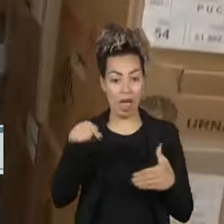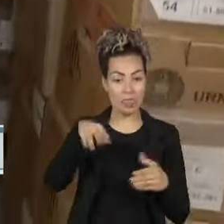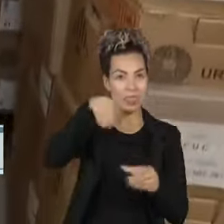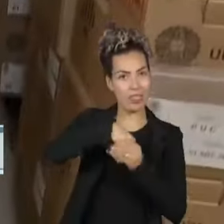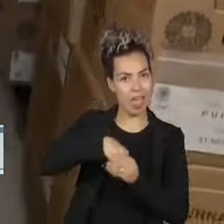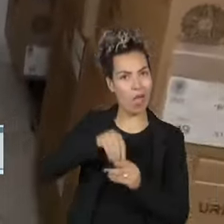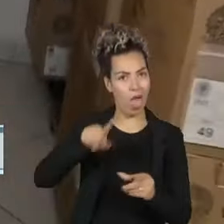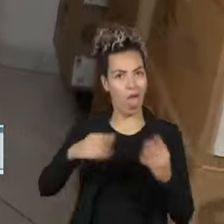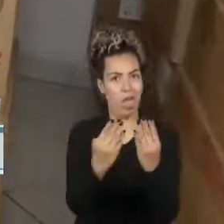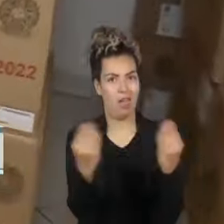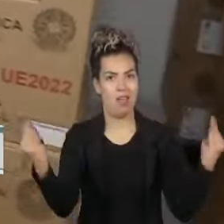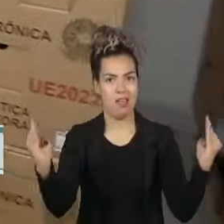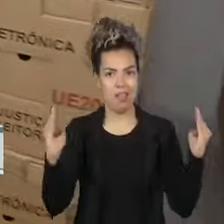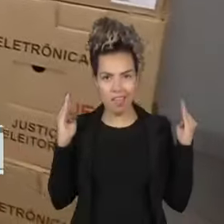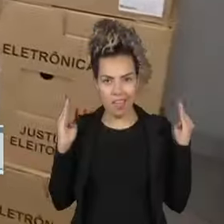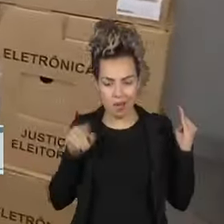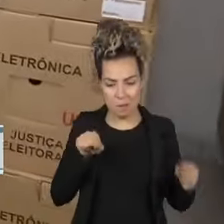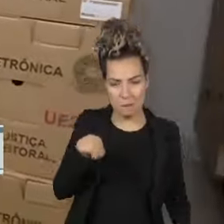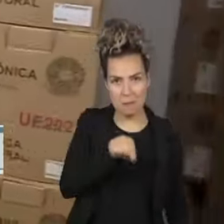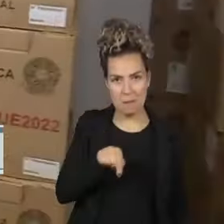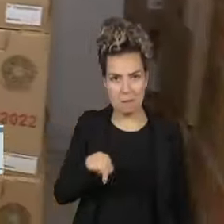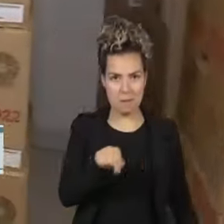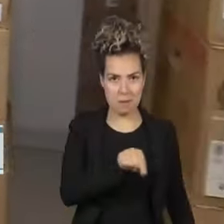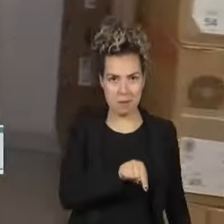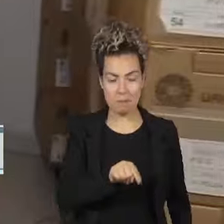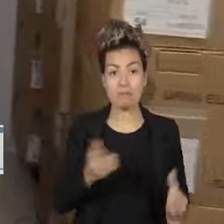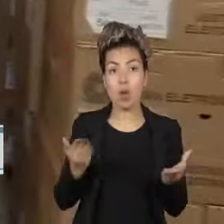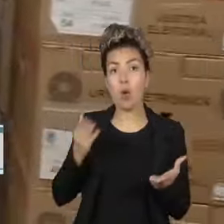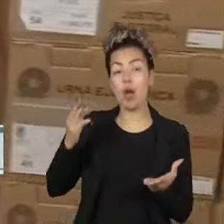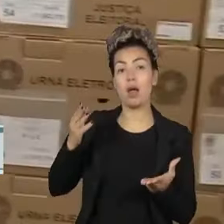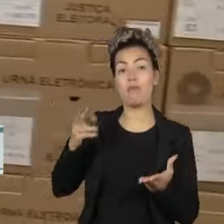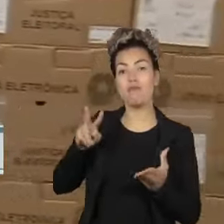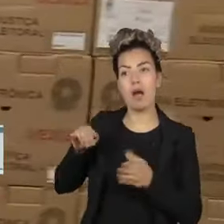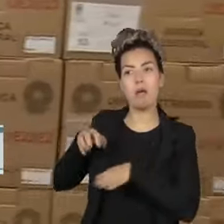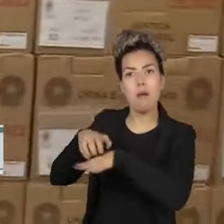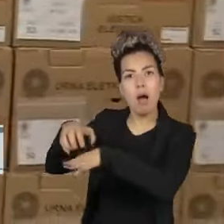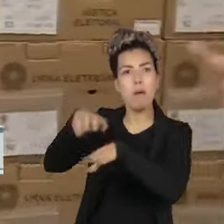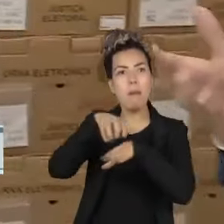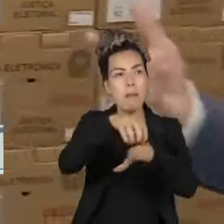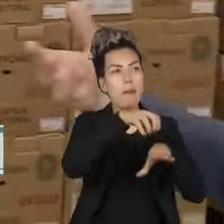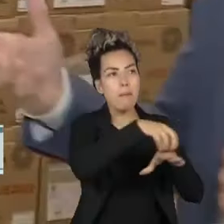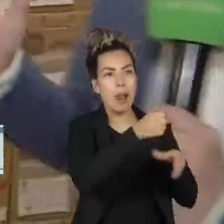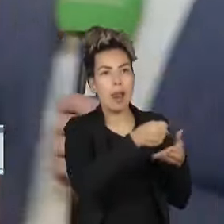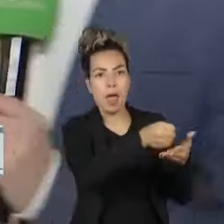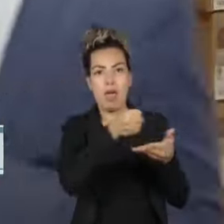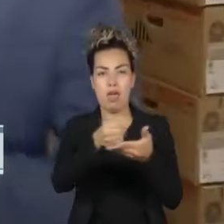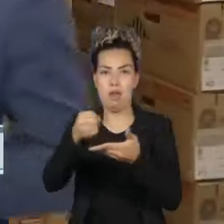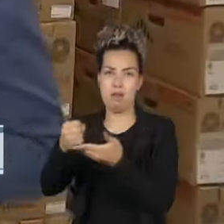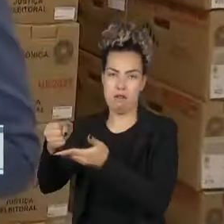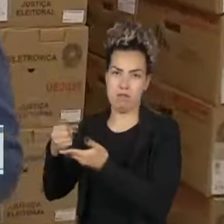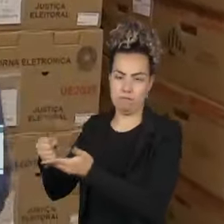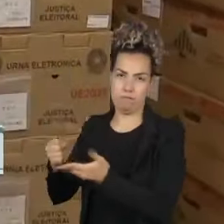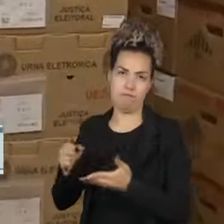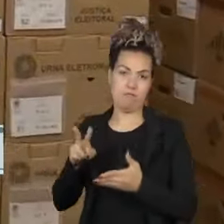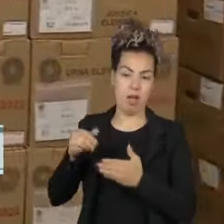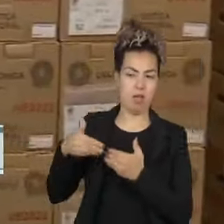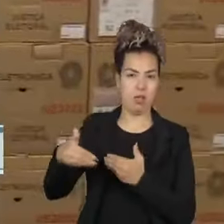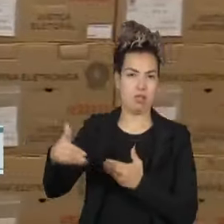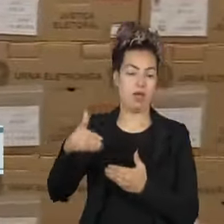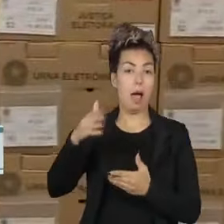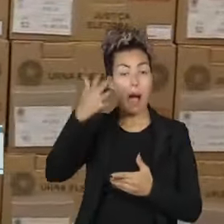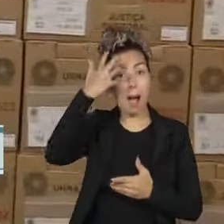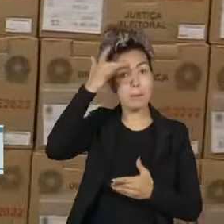e nessa sexta-feira Elas começam a ser enviadas para aqueles locais de difícil acesso mas a maior parte mesmo será enviada